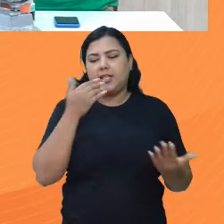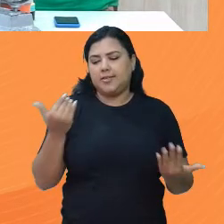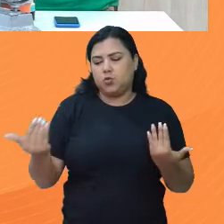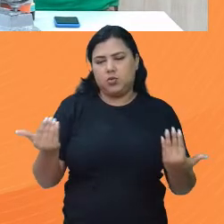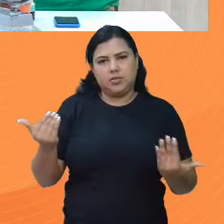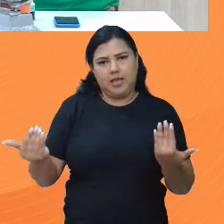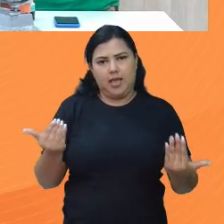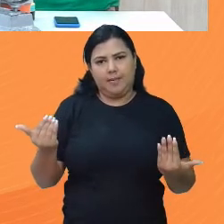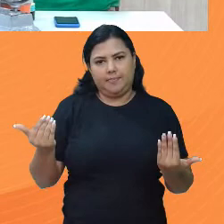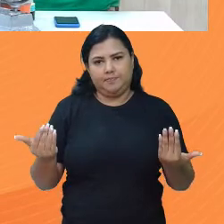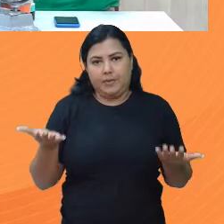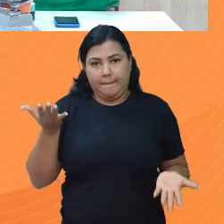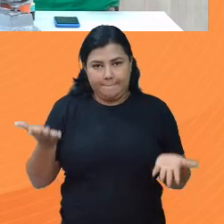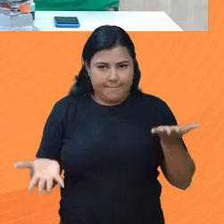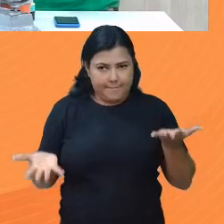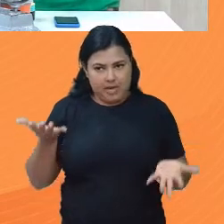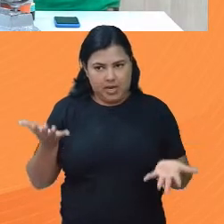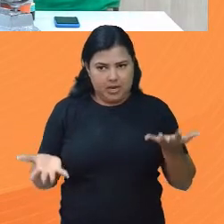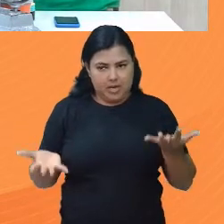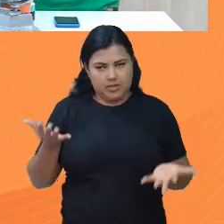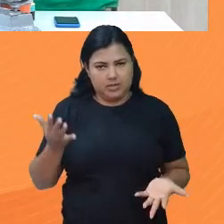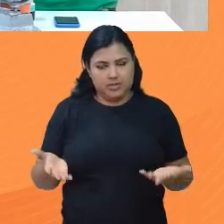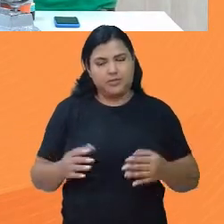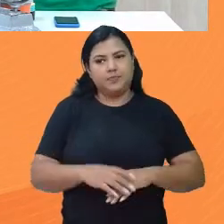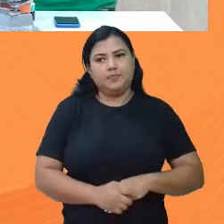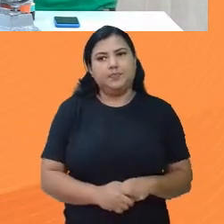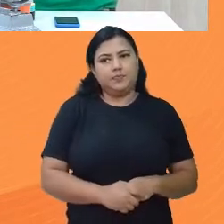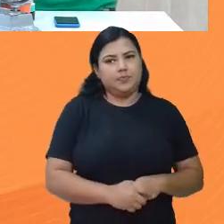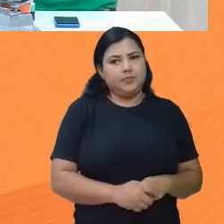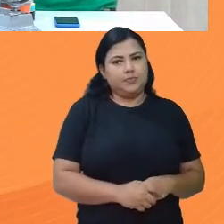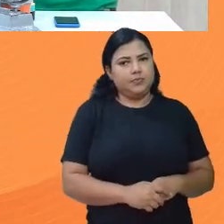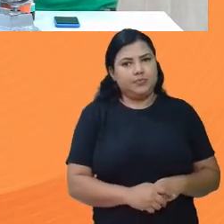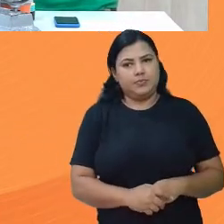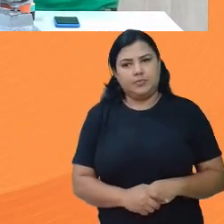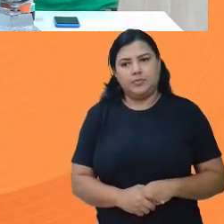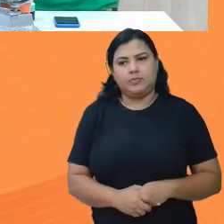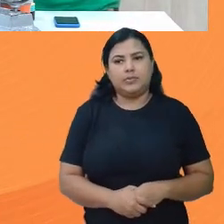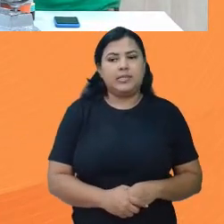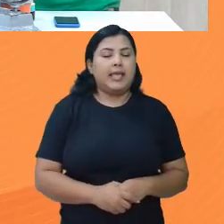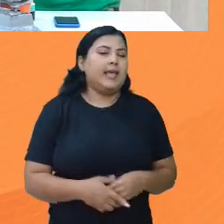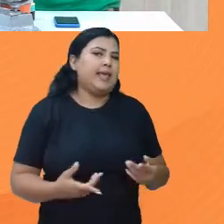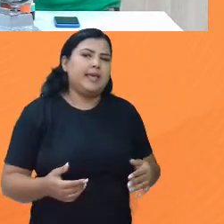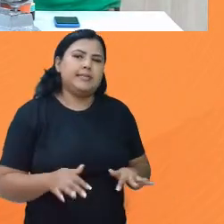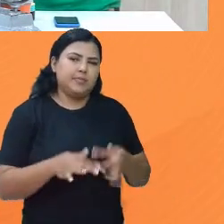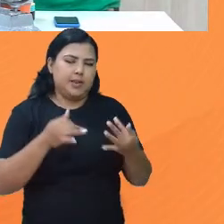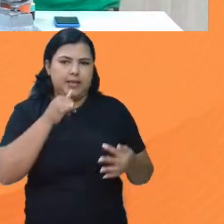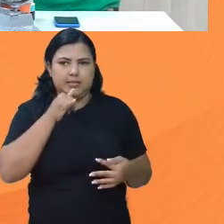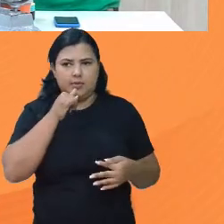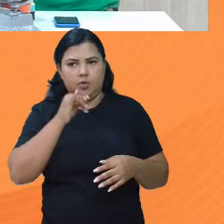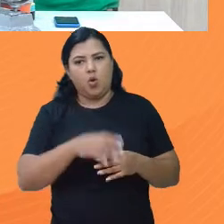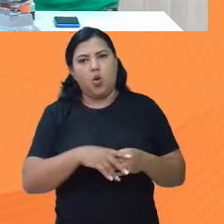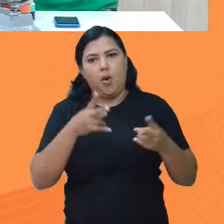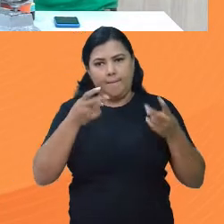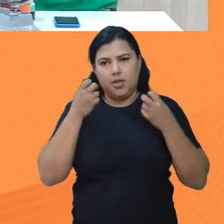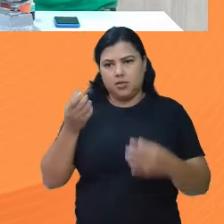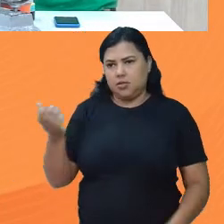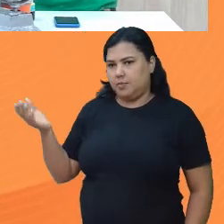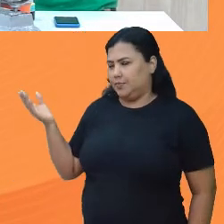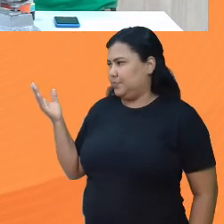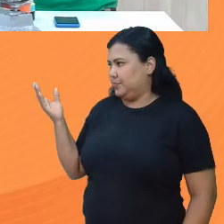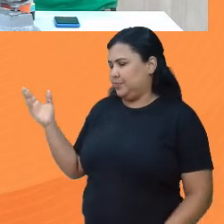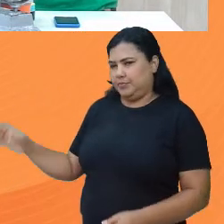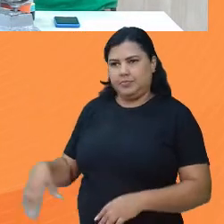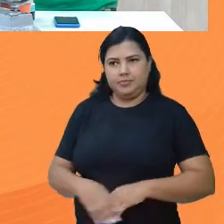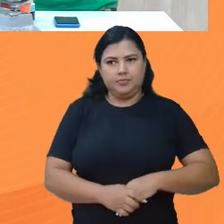a ideia da balança. A manipulação dessas letras na equação simplesmente é o seguinte. Olha que nessa imagem eu coloquei ali